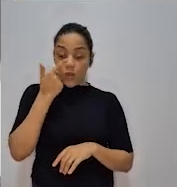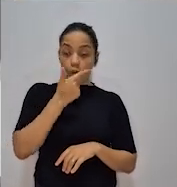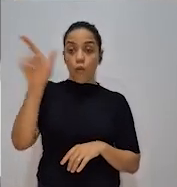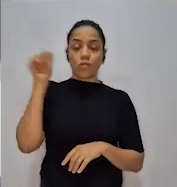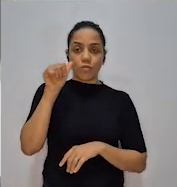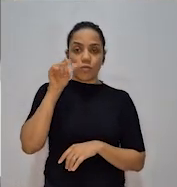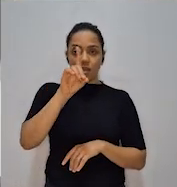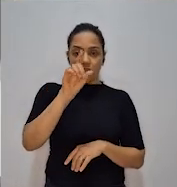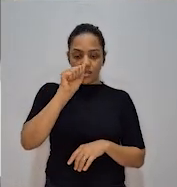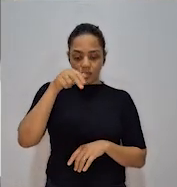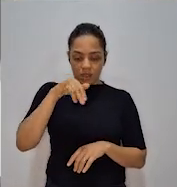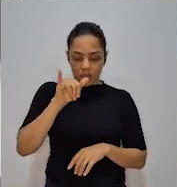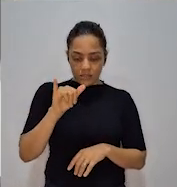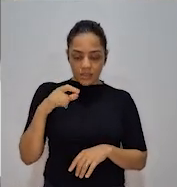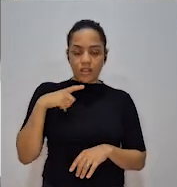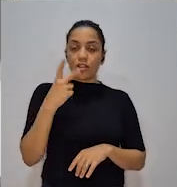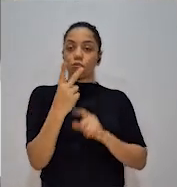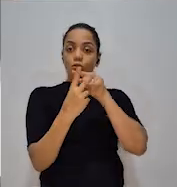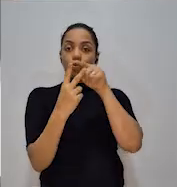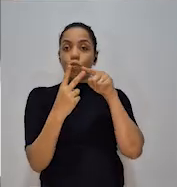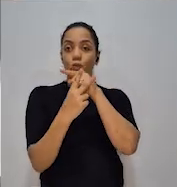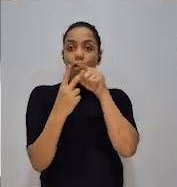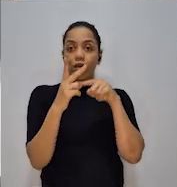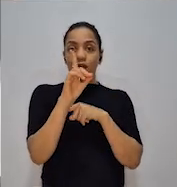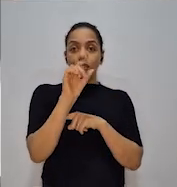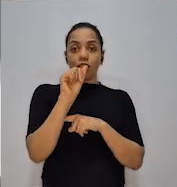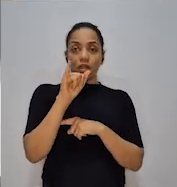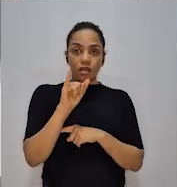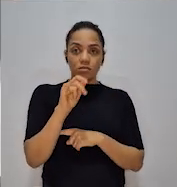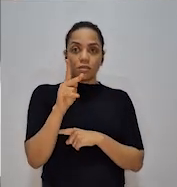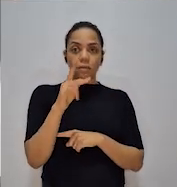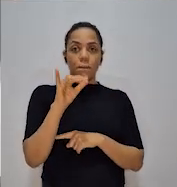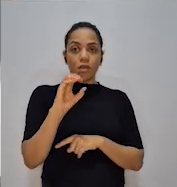outra Dani, que existem duas Dani Pio.